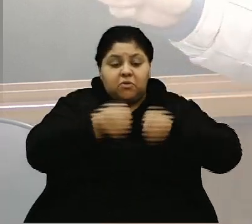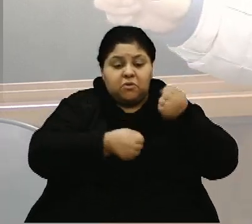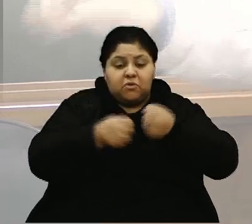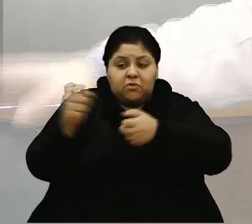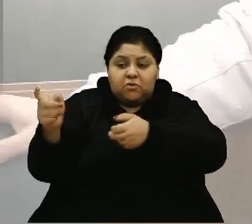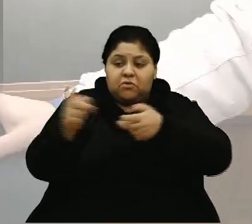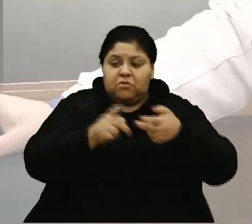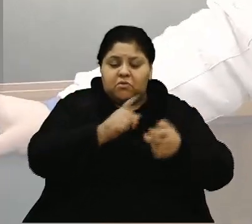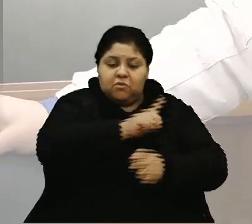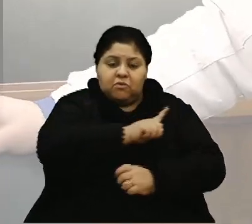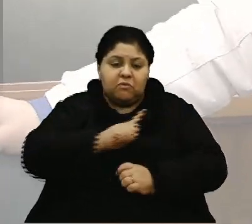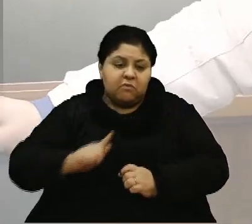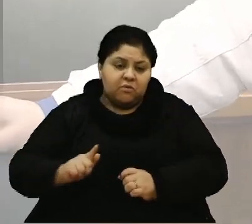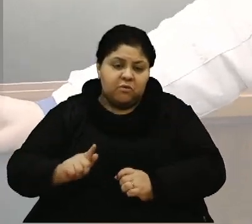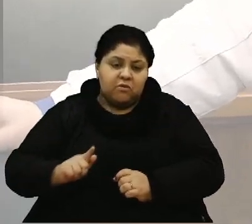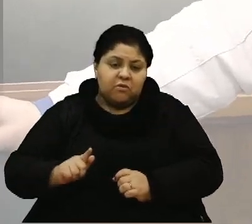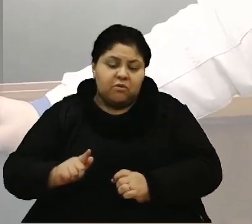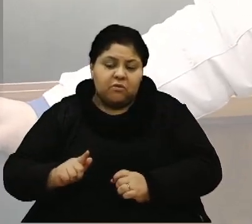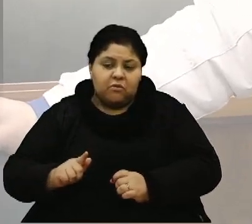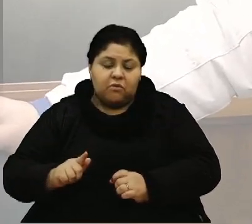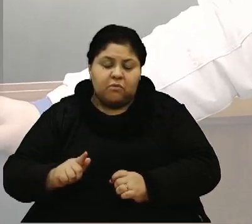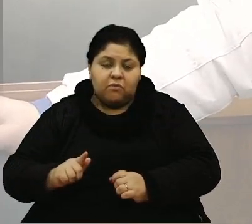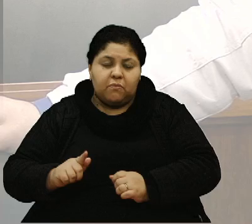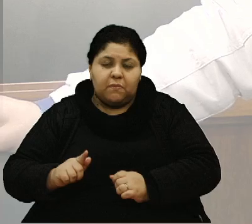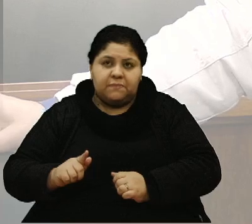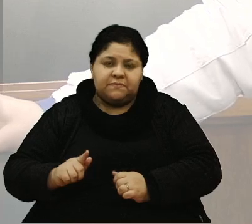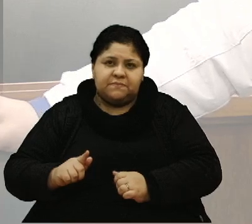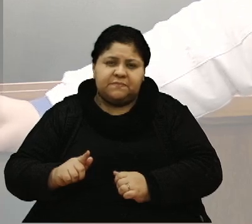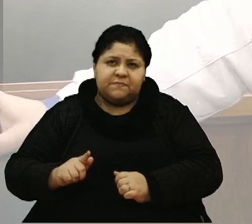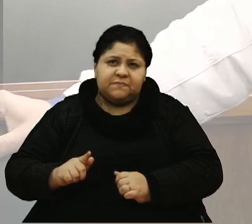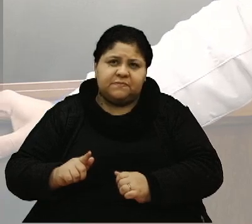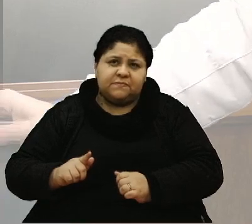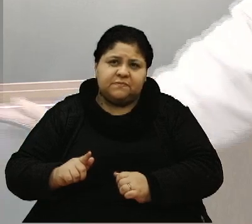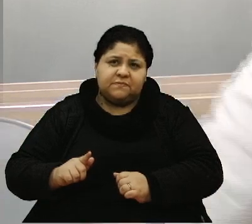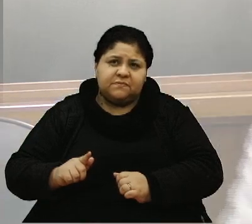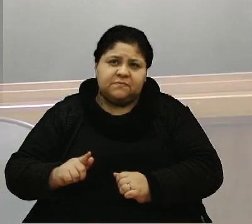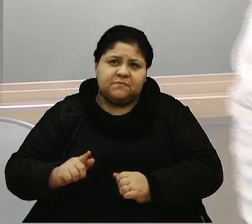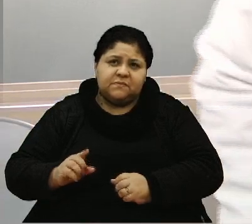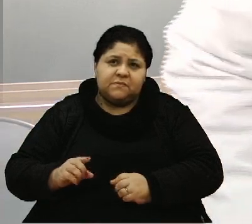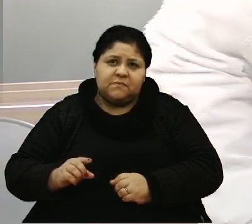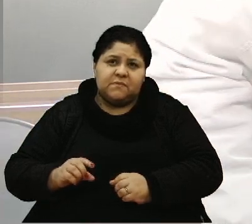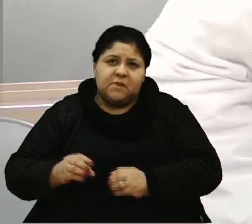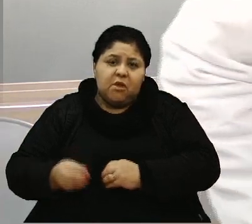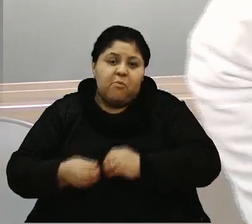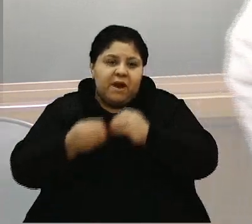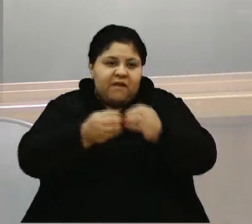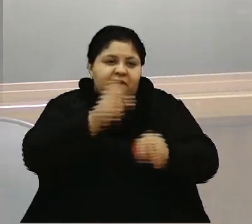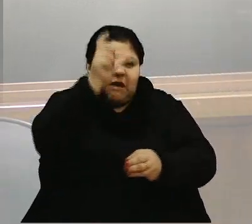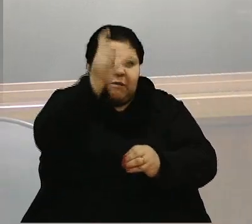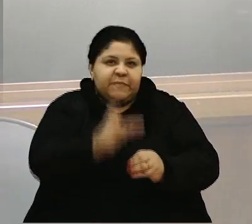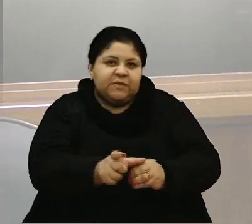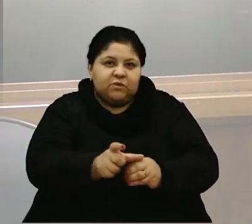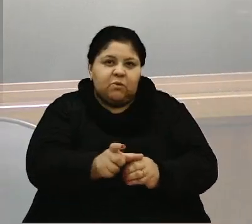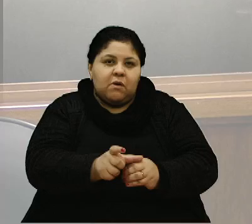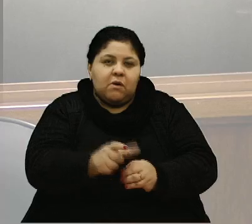visitar o governador para levar o seu pré-candidato a vice?